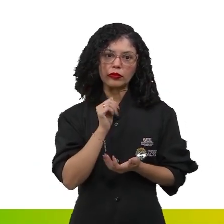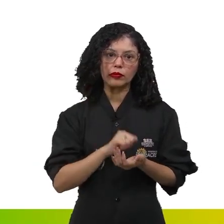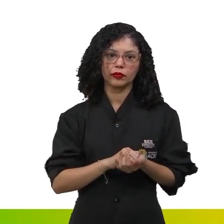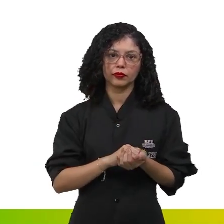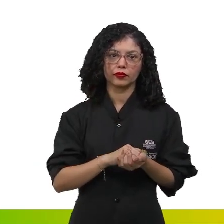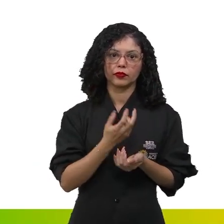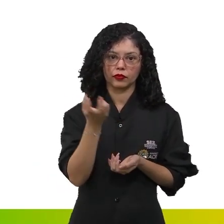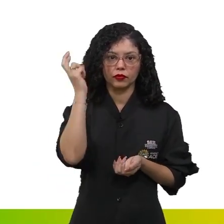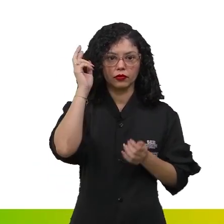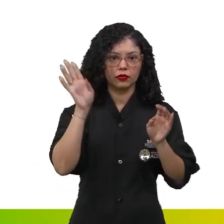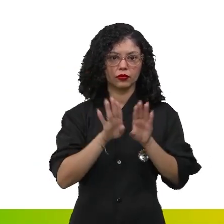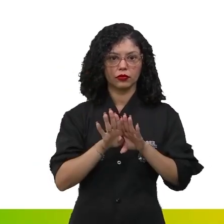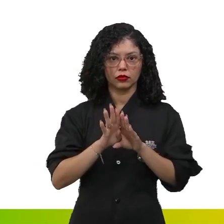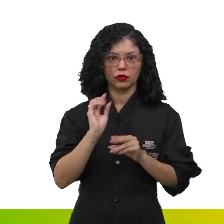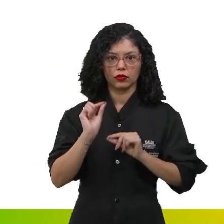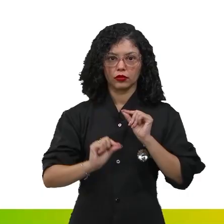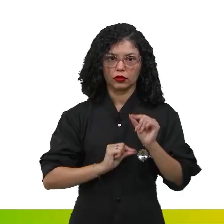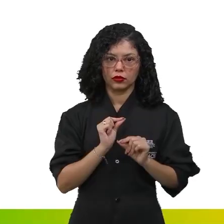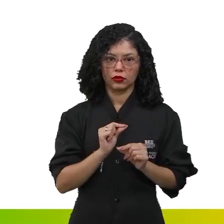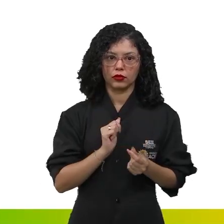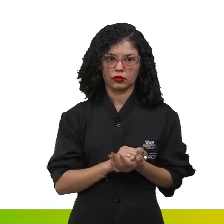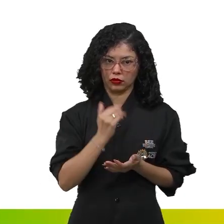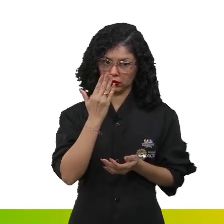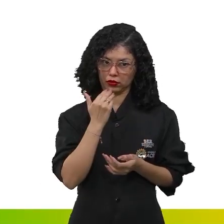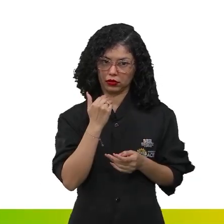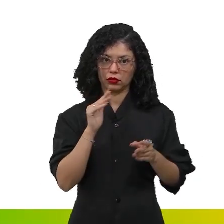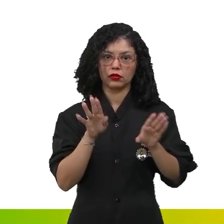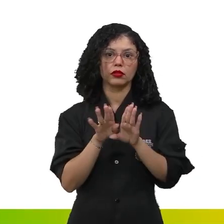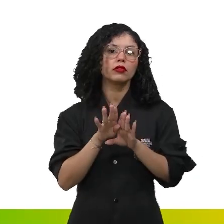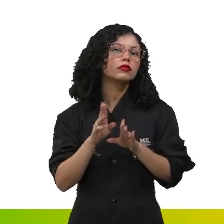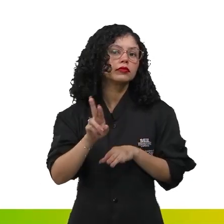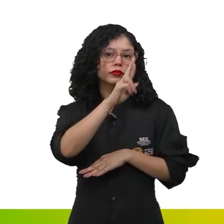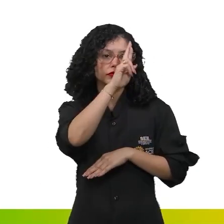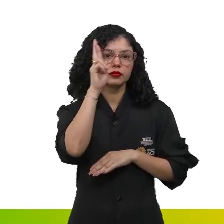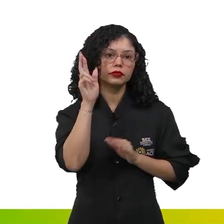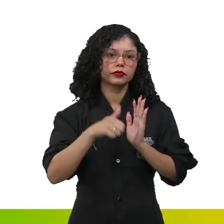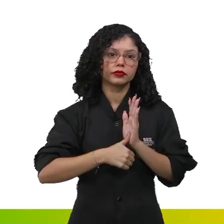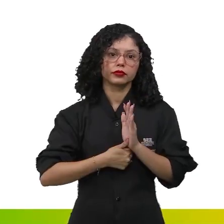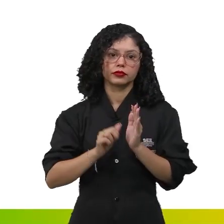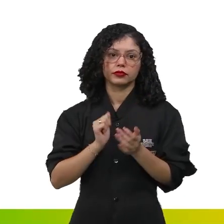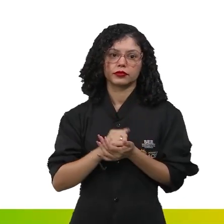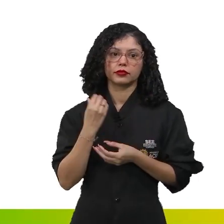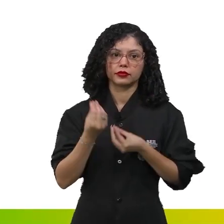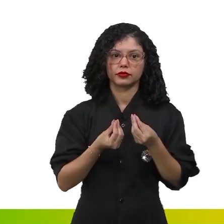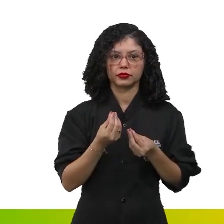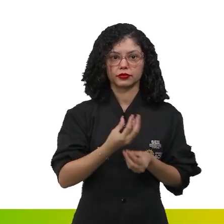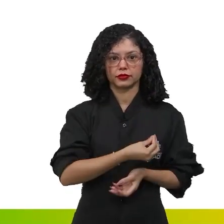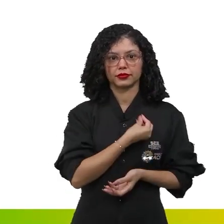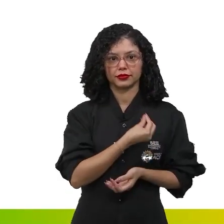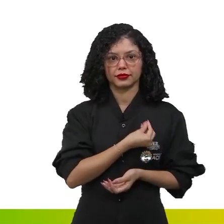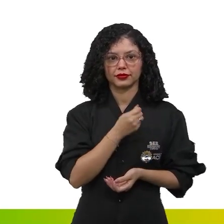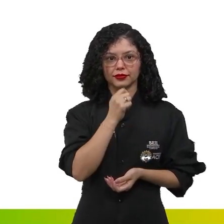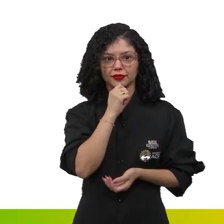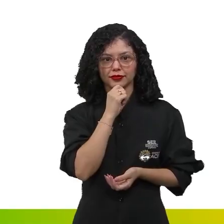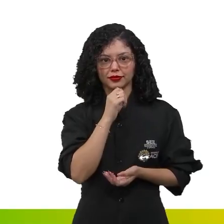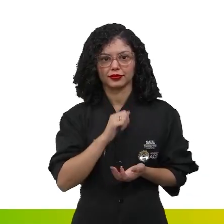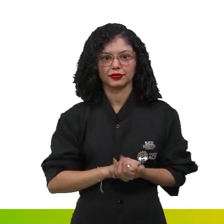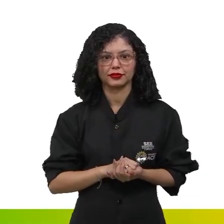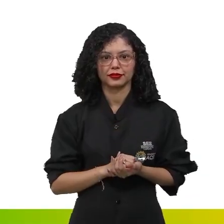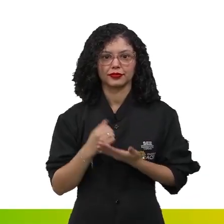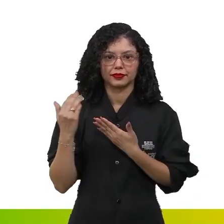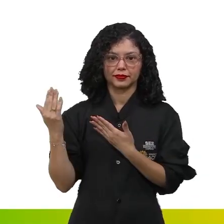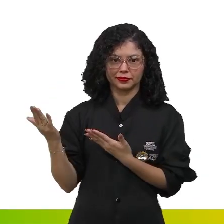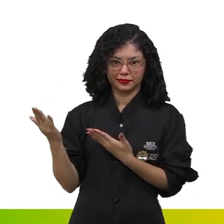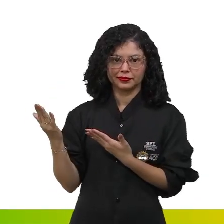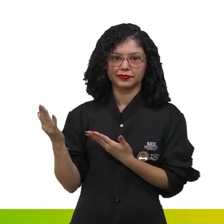também é cultural. O que comemos expressa nossa história, identidade e nosso modo de vida. Deixa eu já até fazer um disclaimer